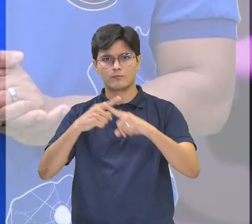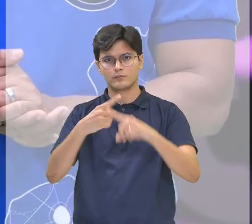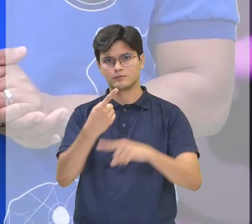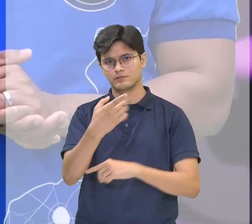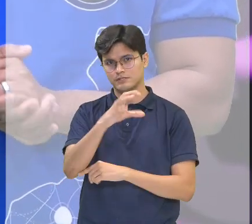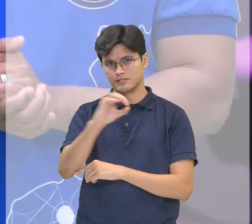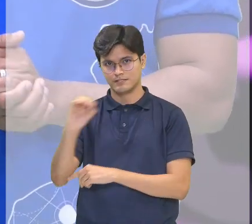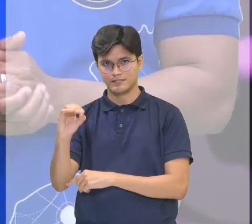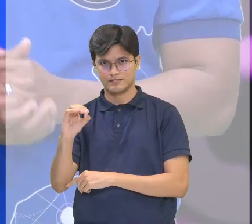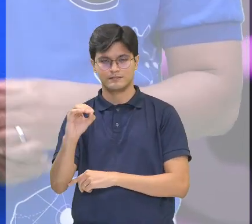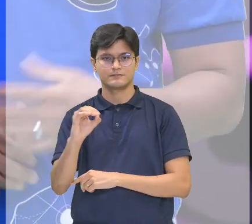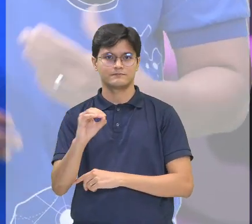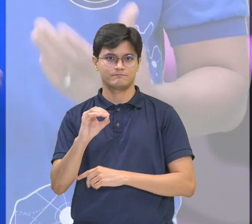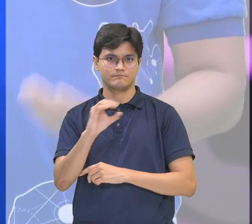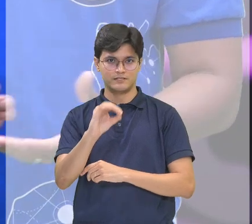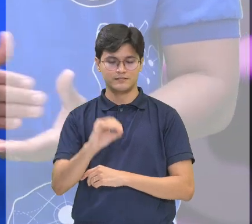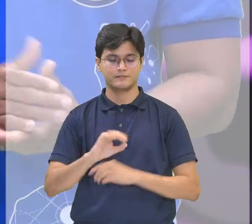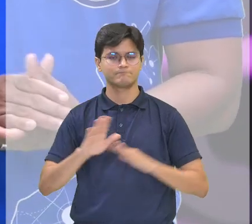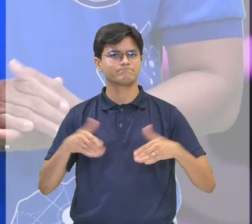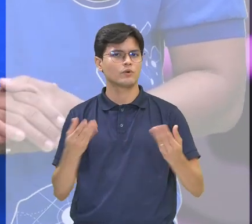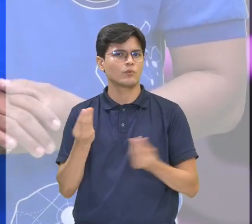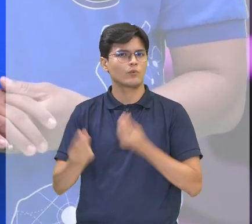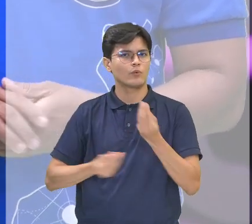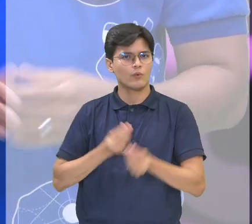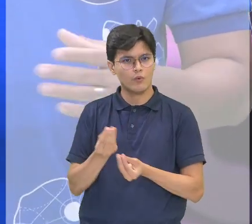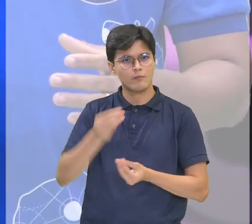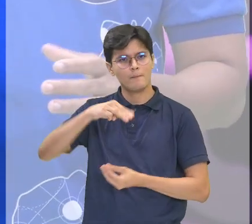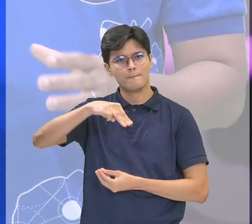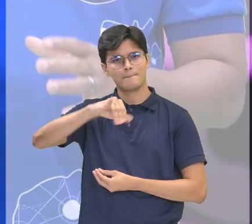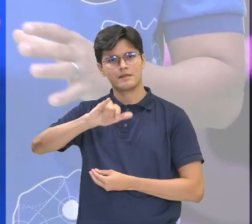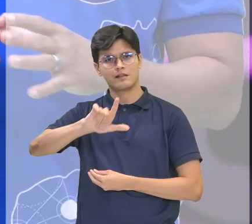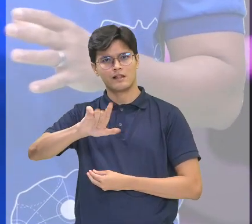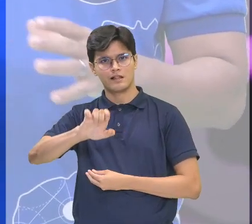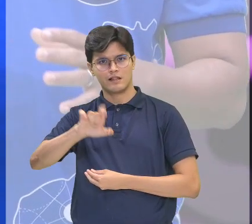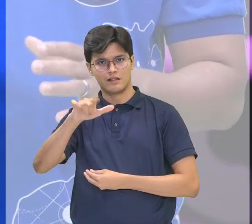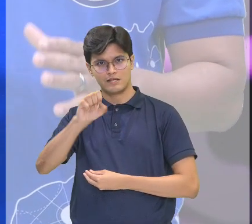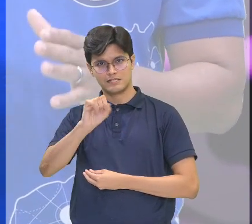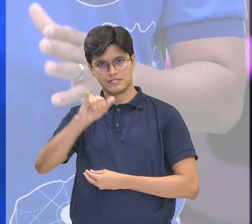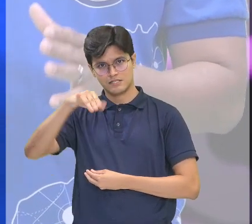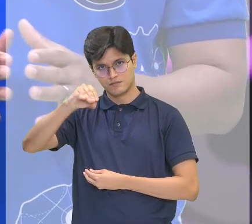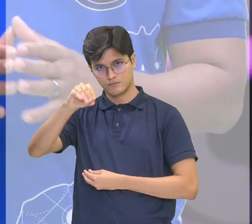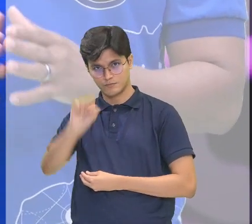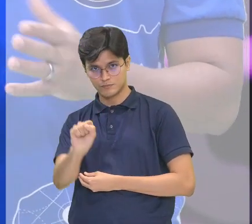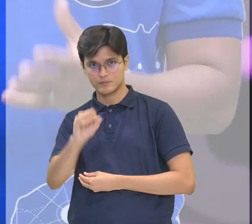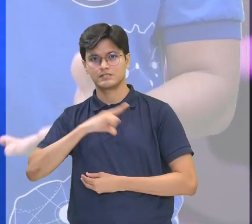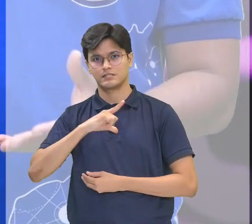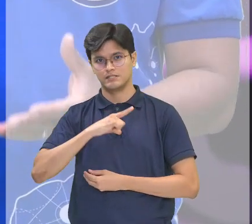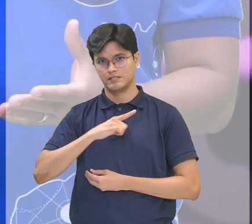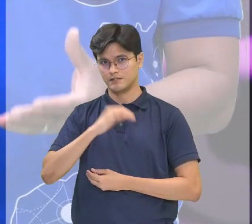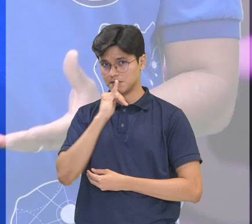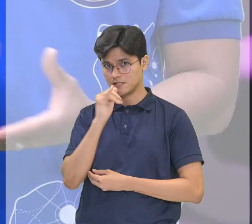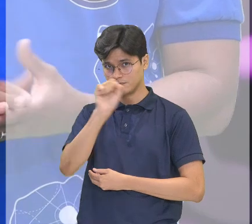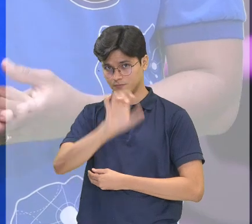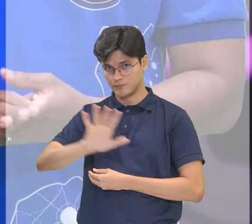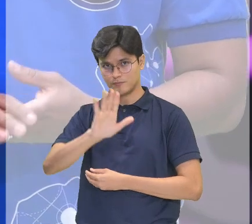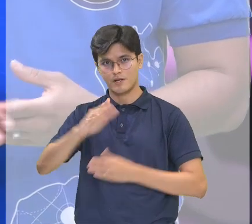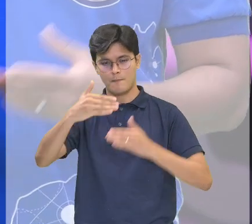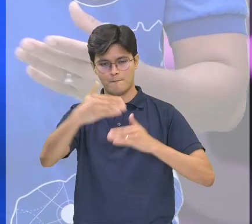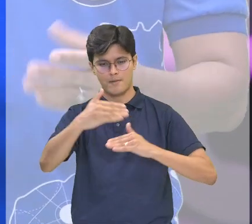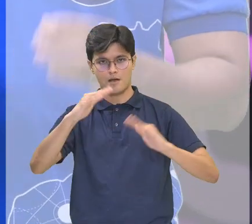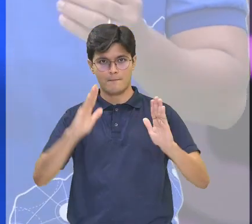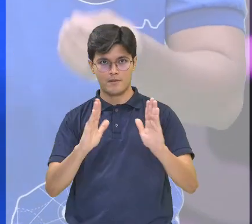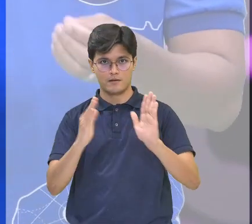os milésimos. Os milésimos, né? Eu vou ter aqui um cubo dividido em 1000 partes,